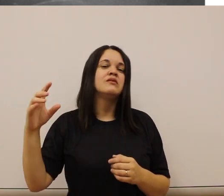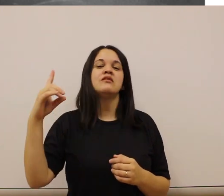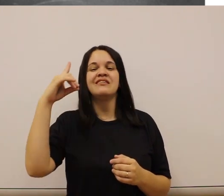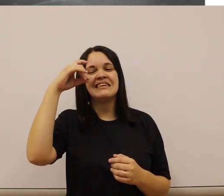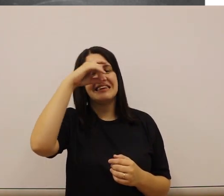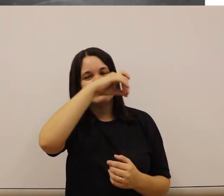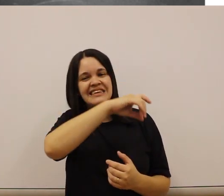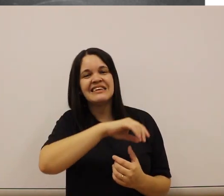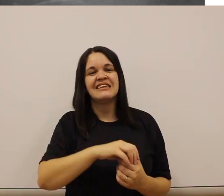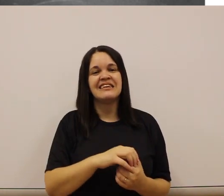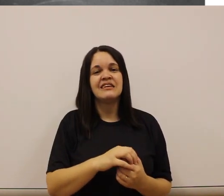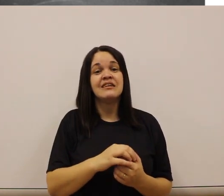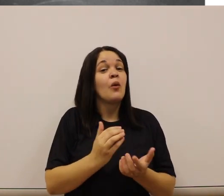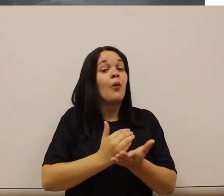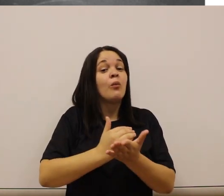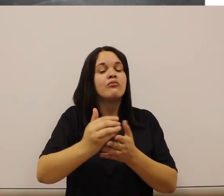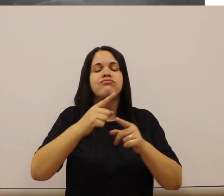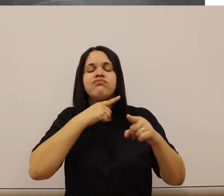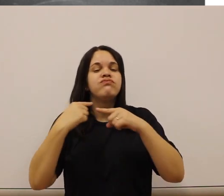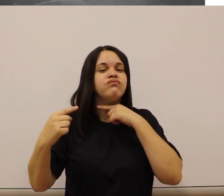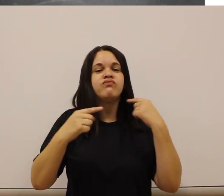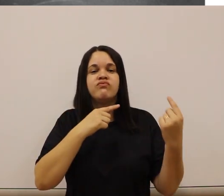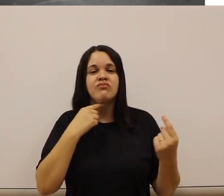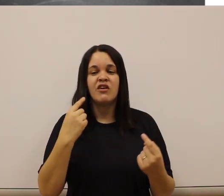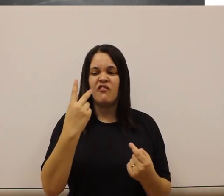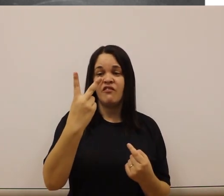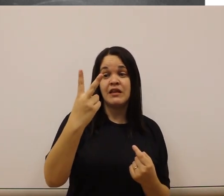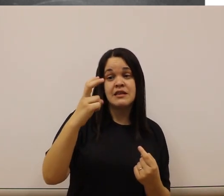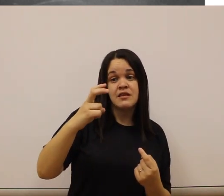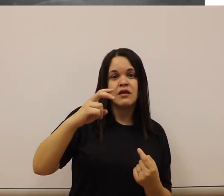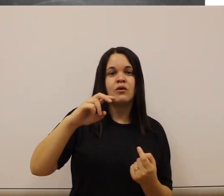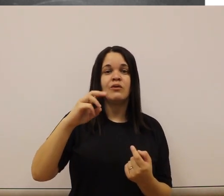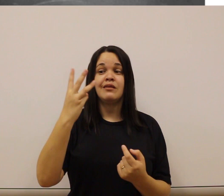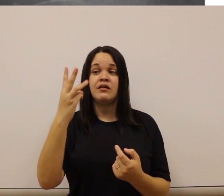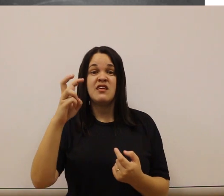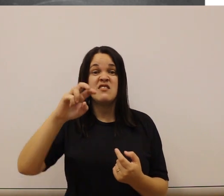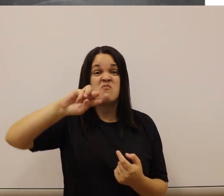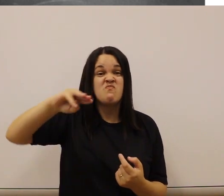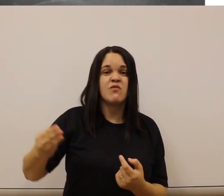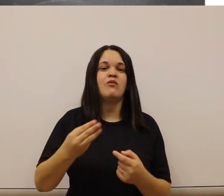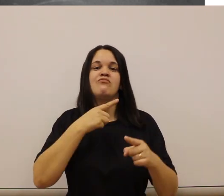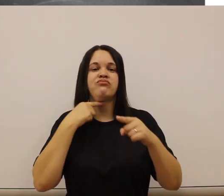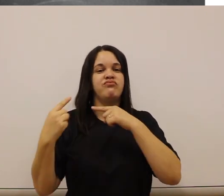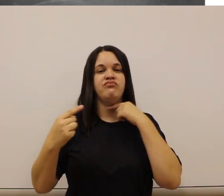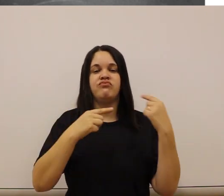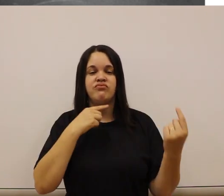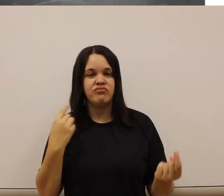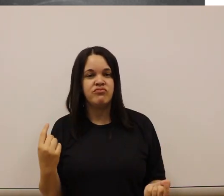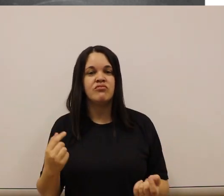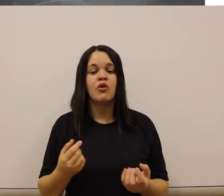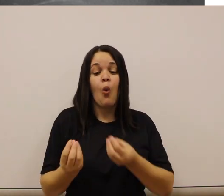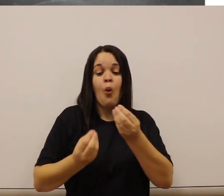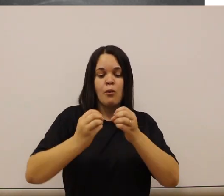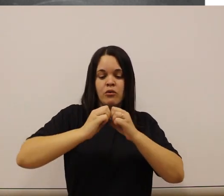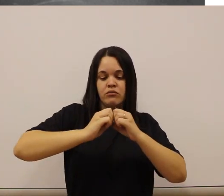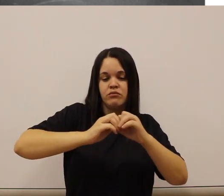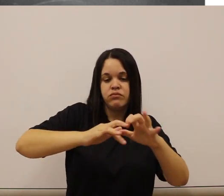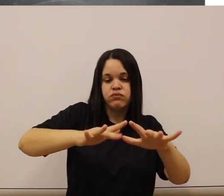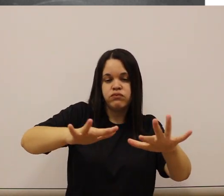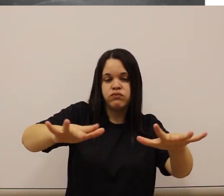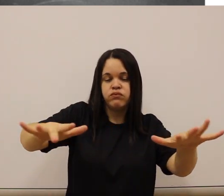né? E já vitimou entre 25 e 35 milhões de indivíduos. O patógeno circula desde